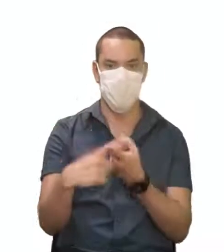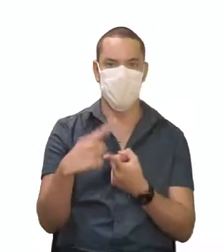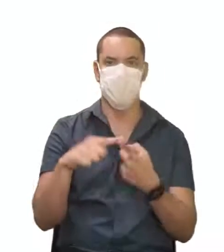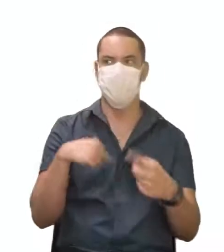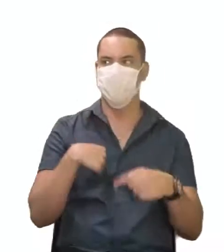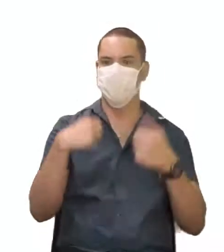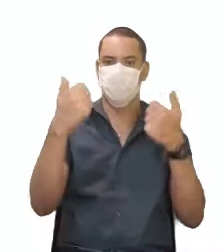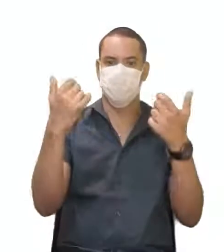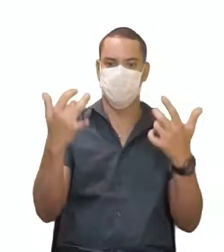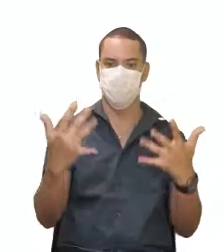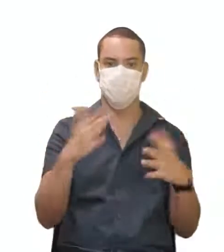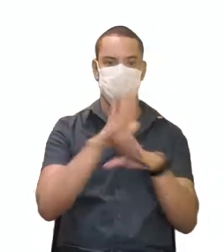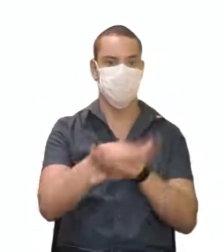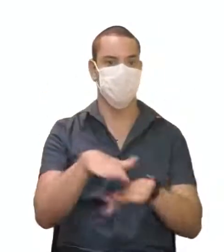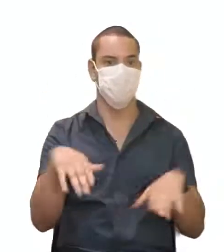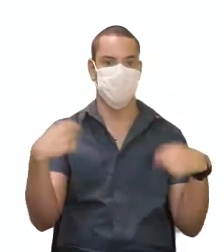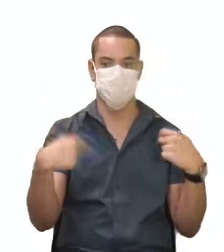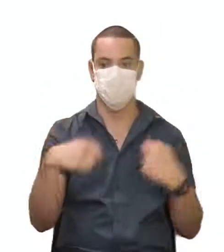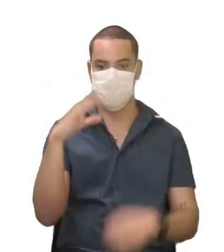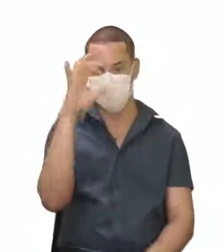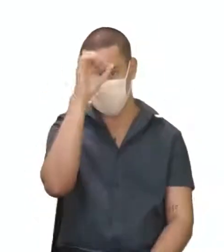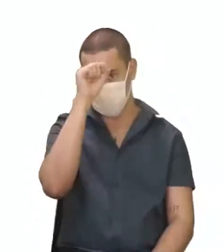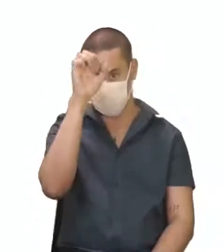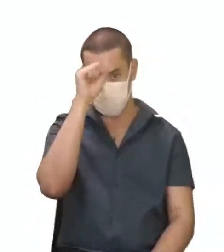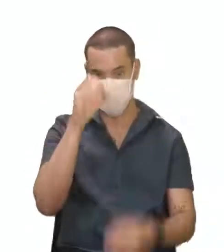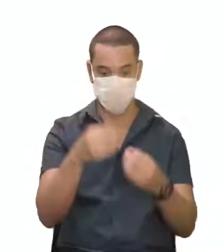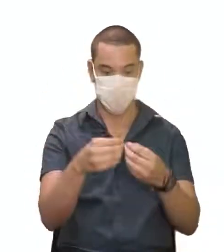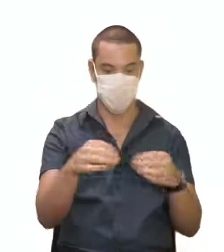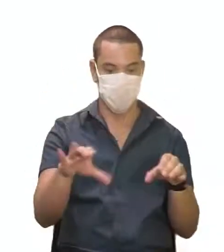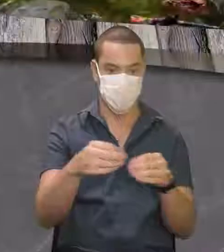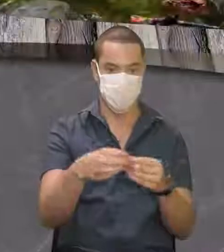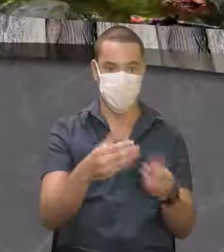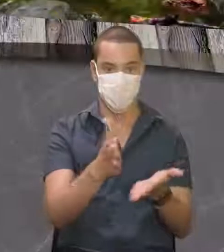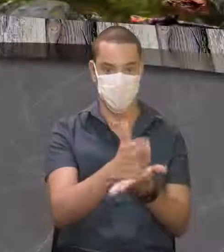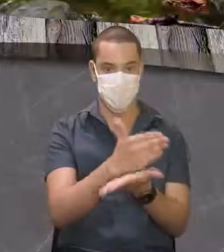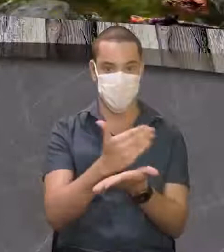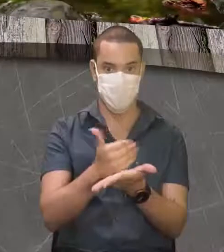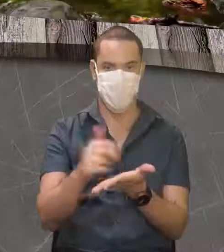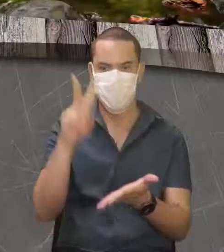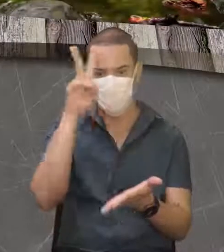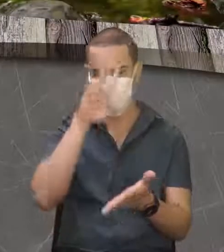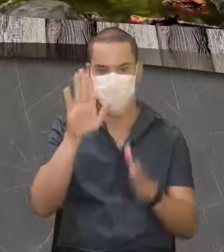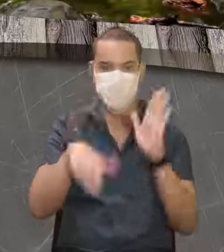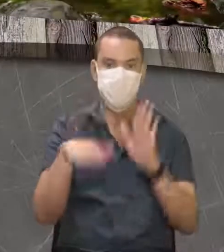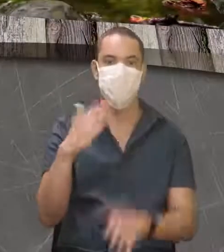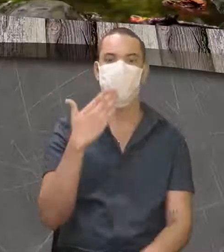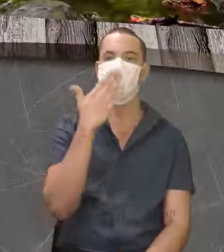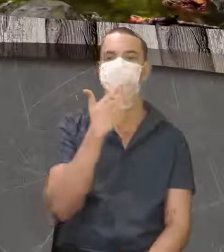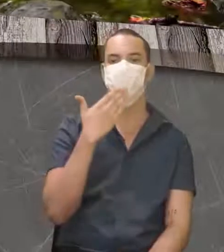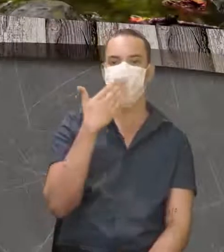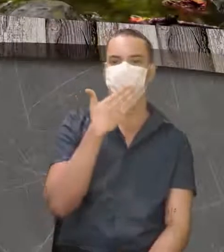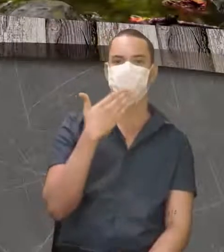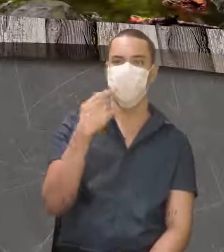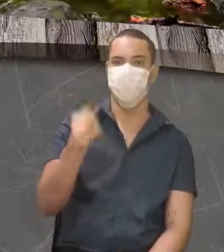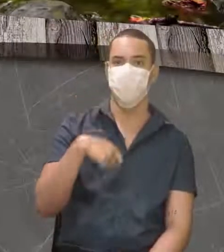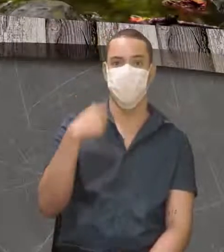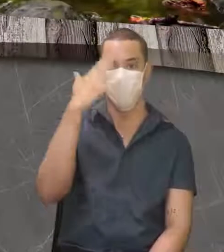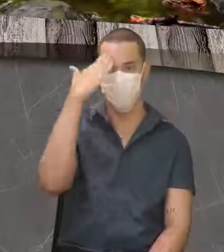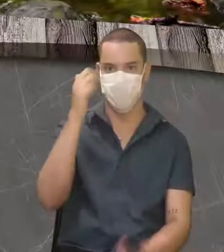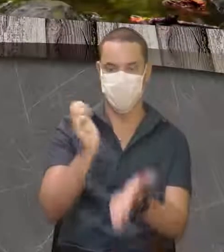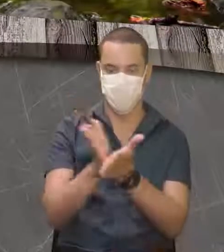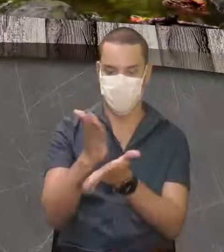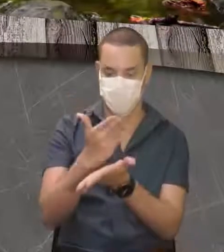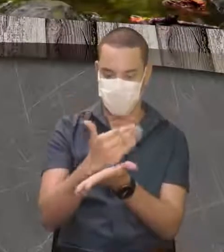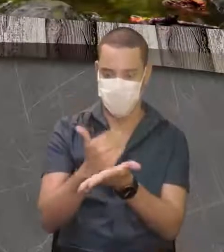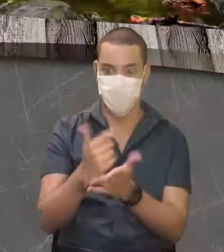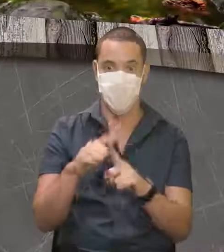que a criança precisa aprender a dividir, nem sempre, né? Quando você está com um docinho ali, aí você diz assim, tem que dividir.